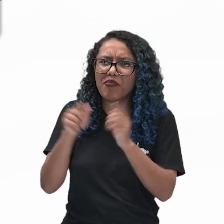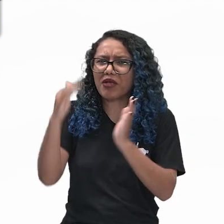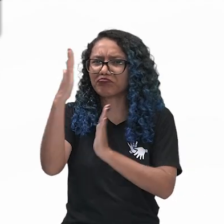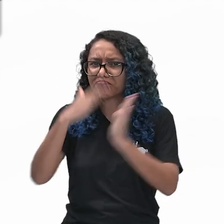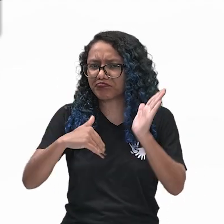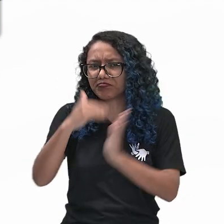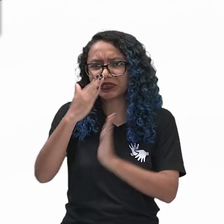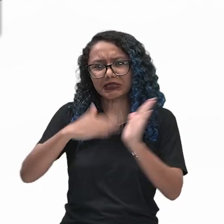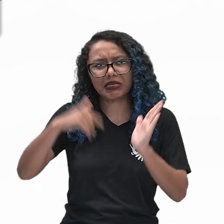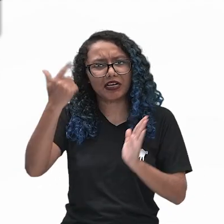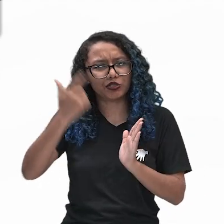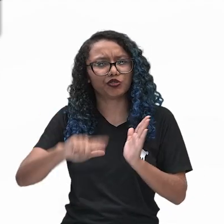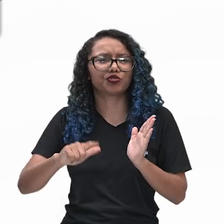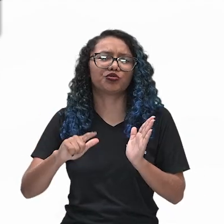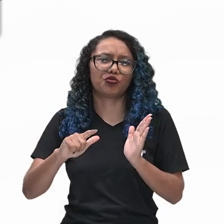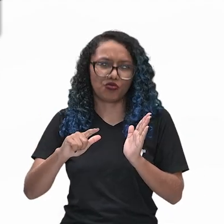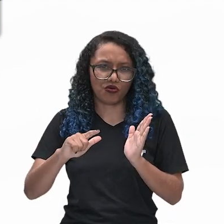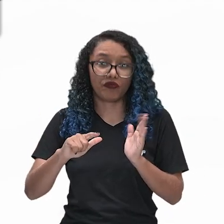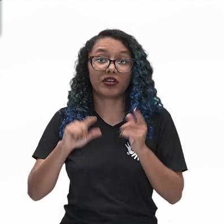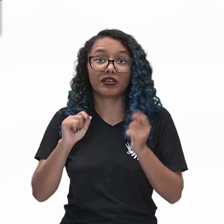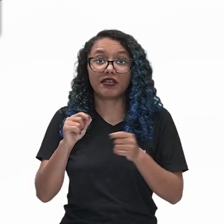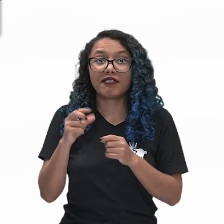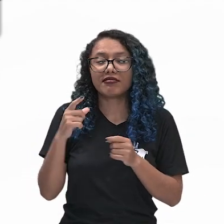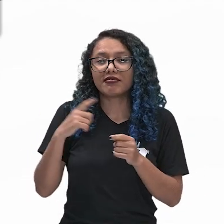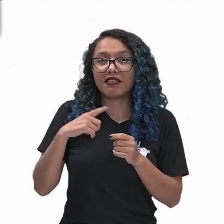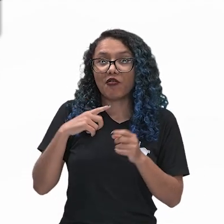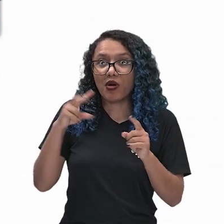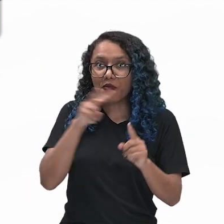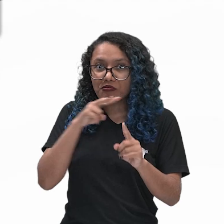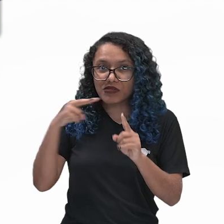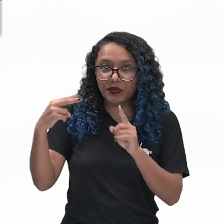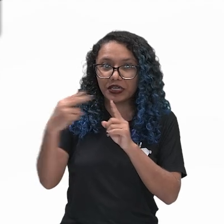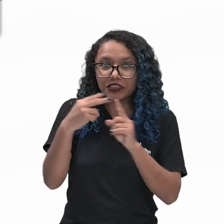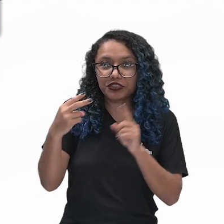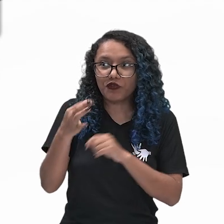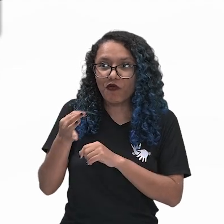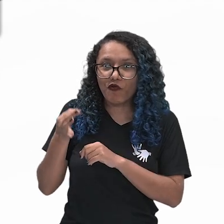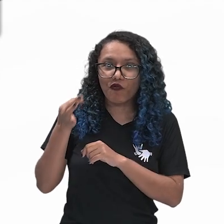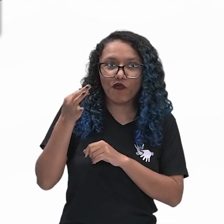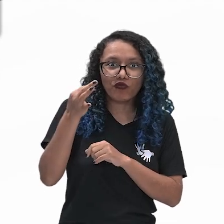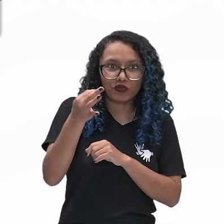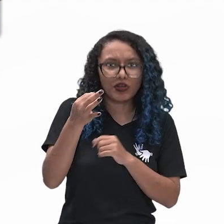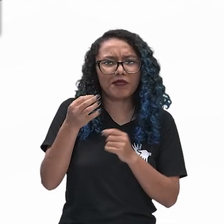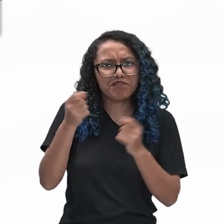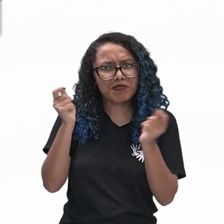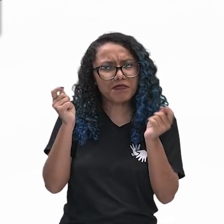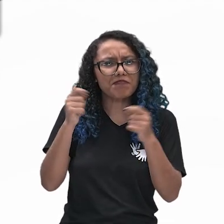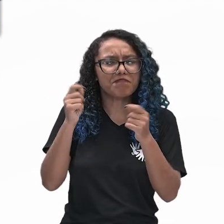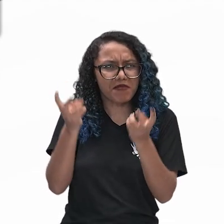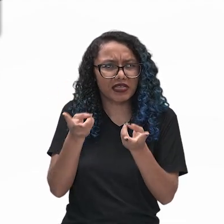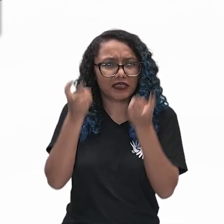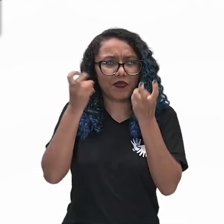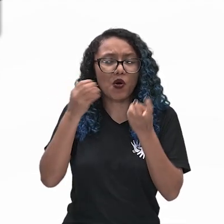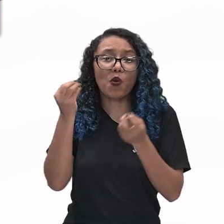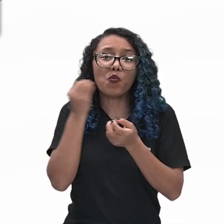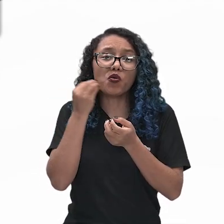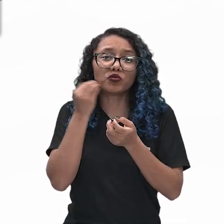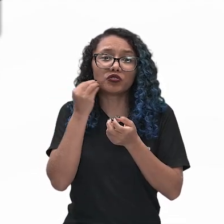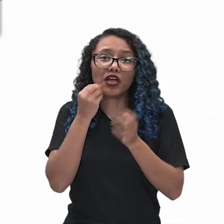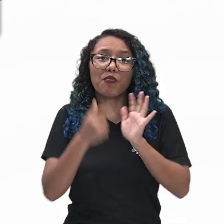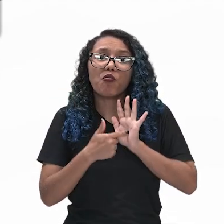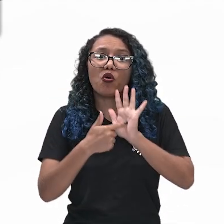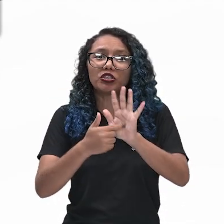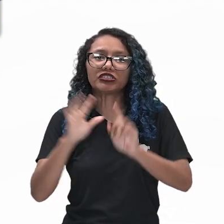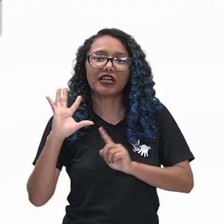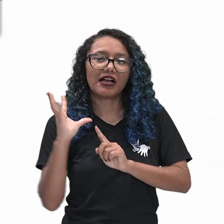visão empreendedora. Ele viu que ele tinha possibilidade de trazer o grafite, de trazer para o público